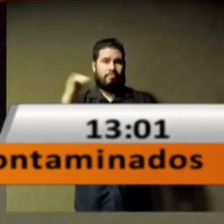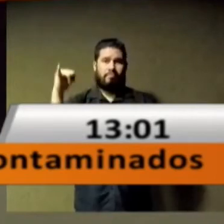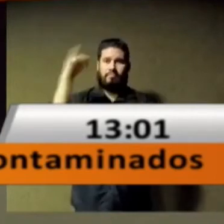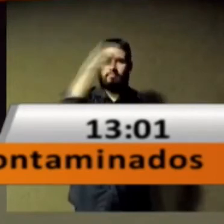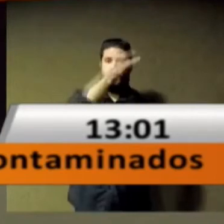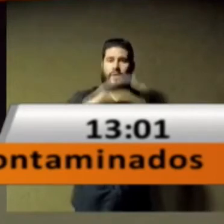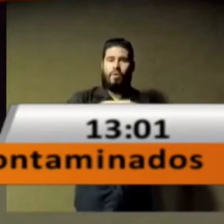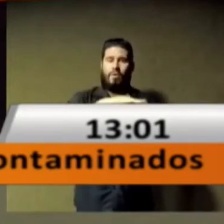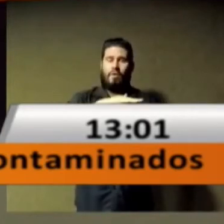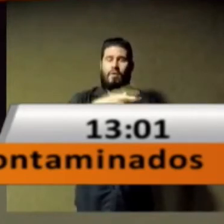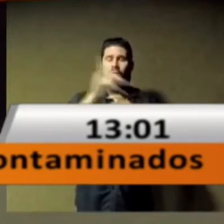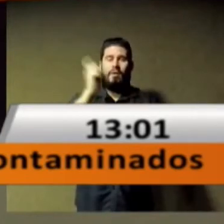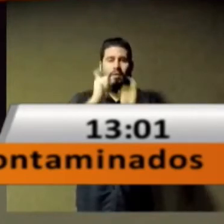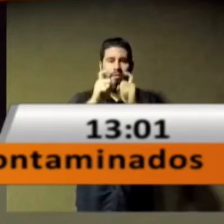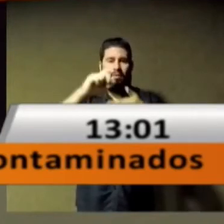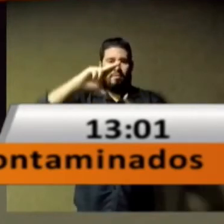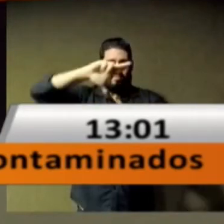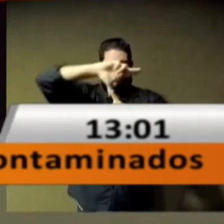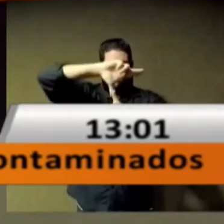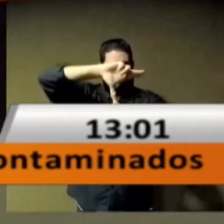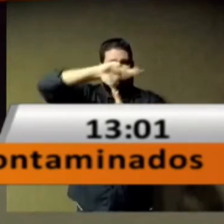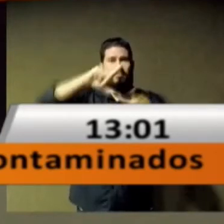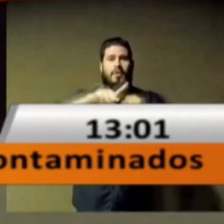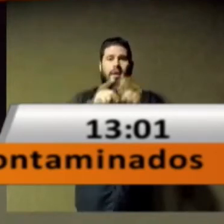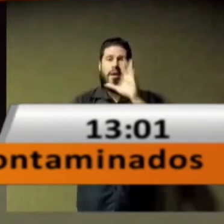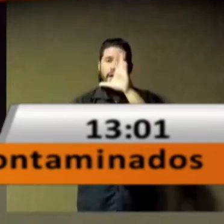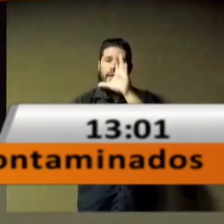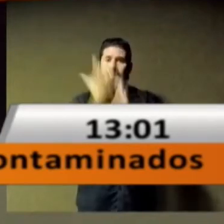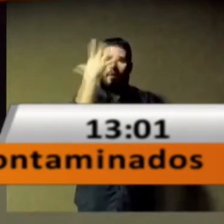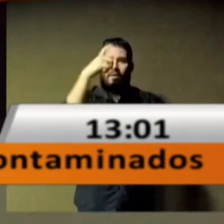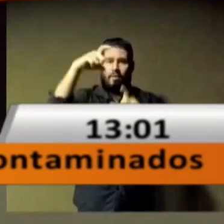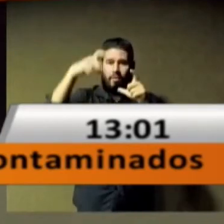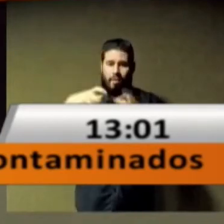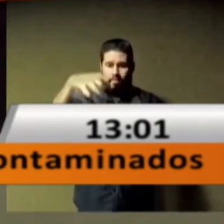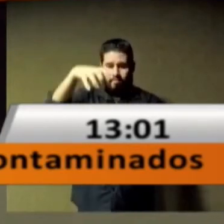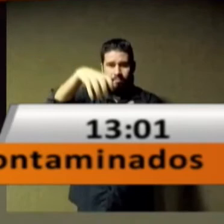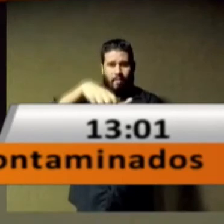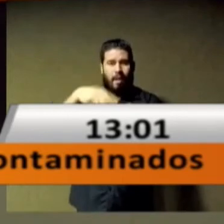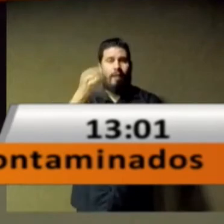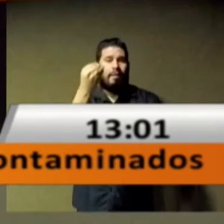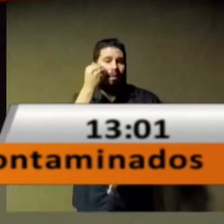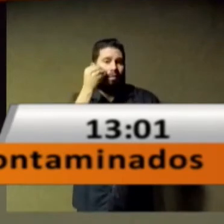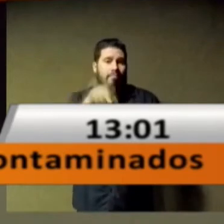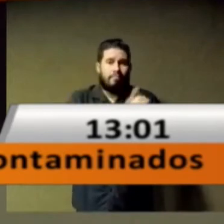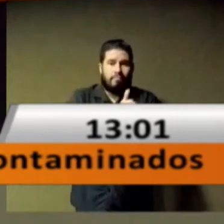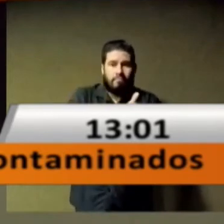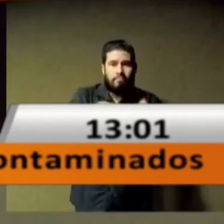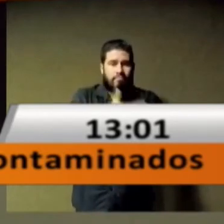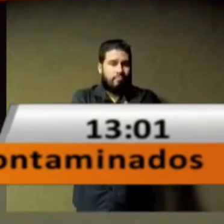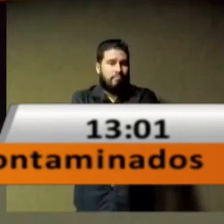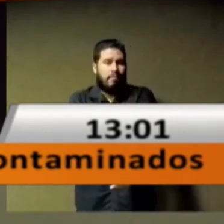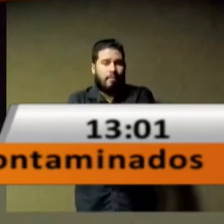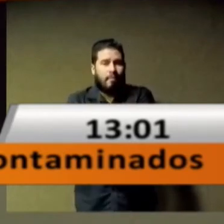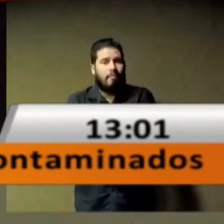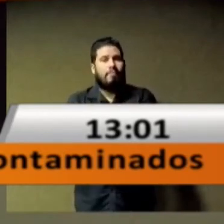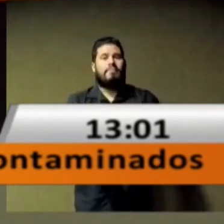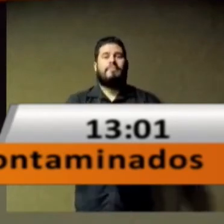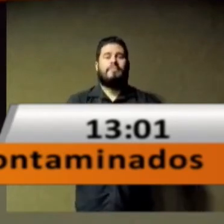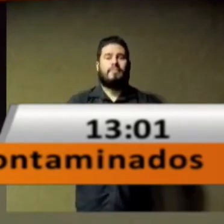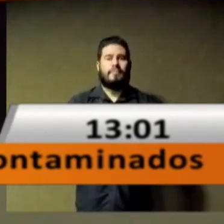da Infraamérica sobre a criação de um posto para testagem, enfim. Tudo isso fazendo parte